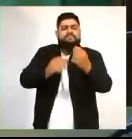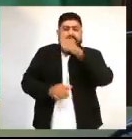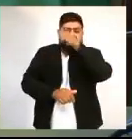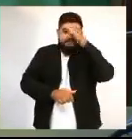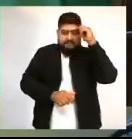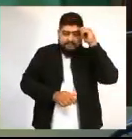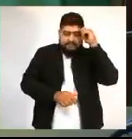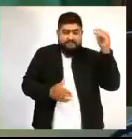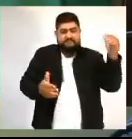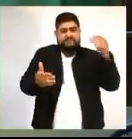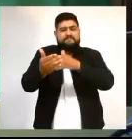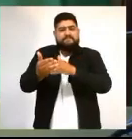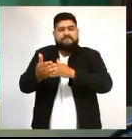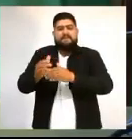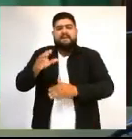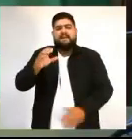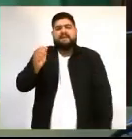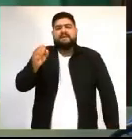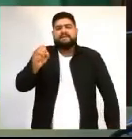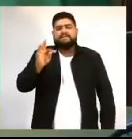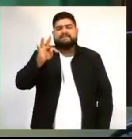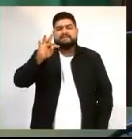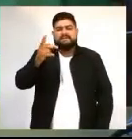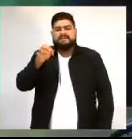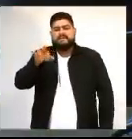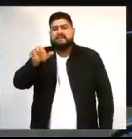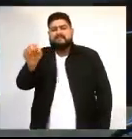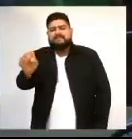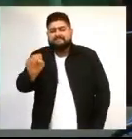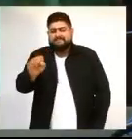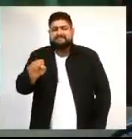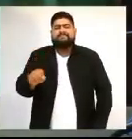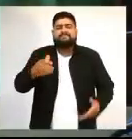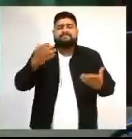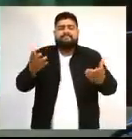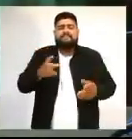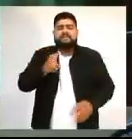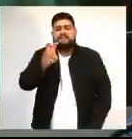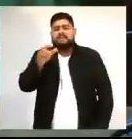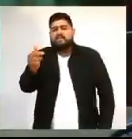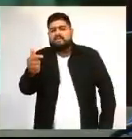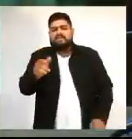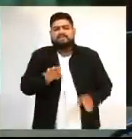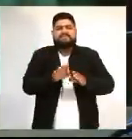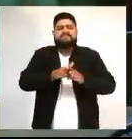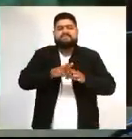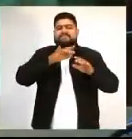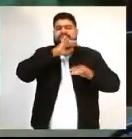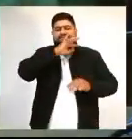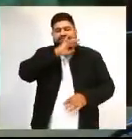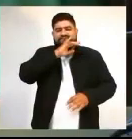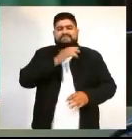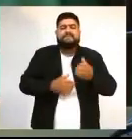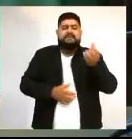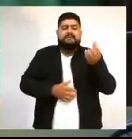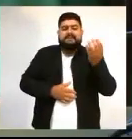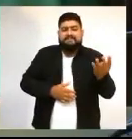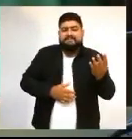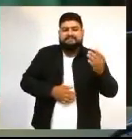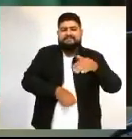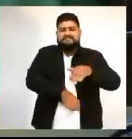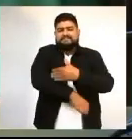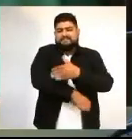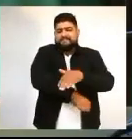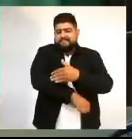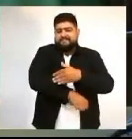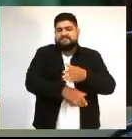com o município de Castanheiras, recuperou a ponte, não fez o aterro. A 52 também não está em condições boas. A 64, deputado Ismael